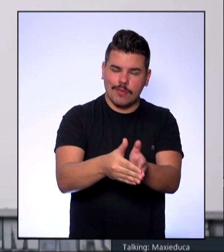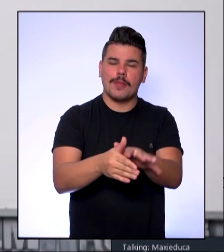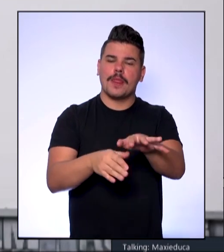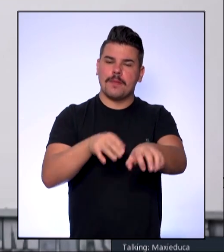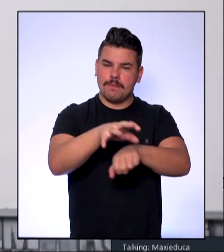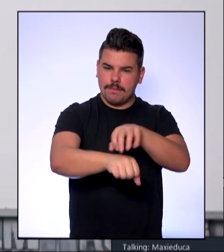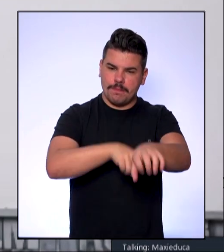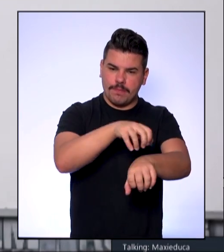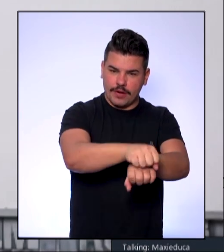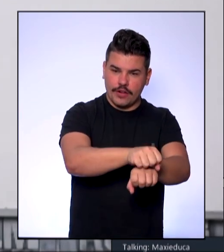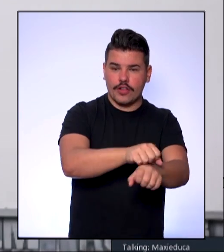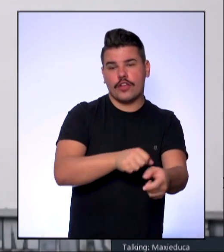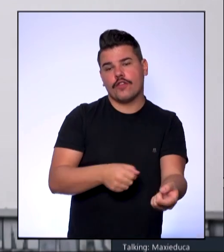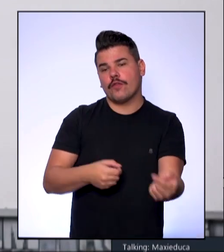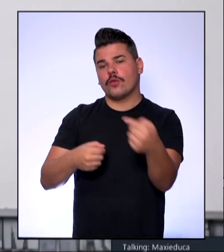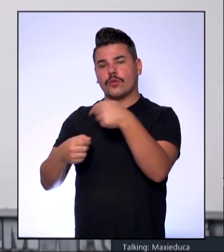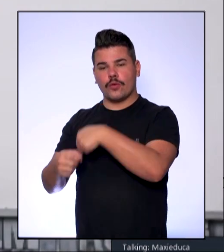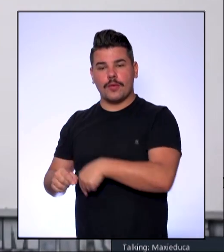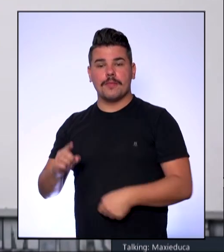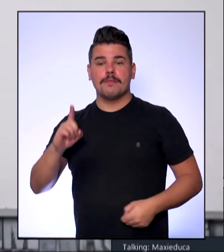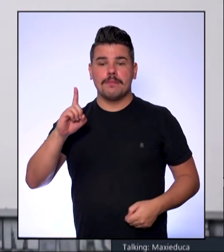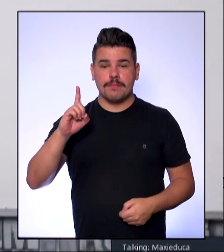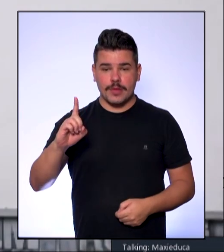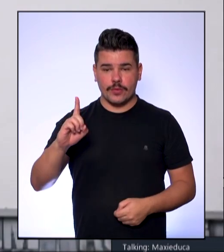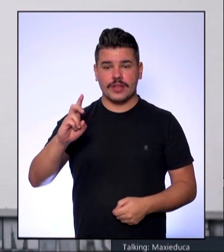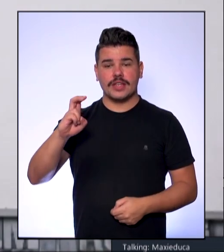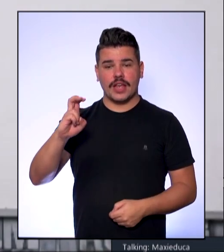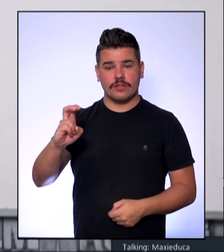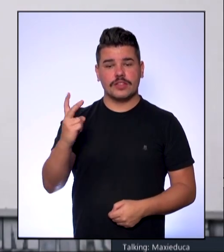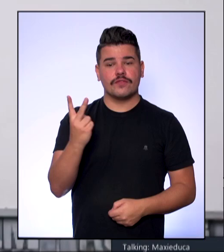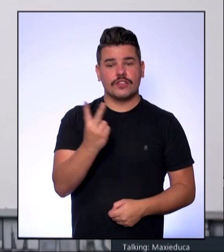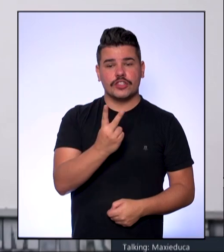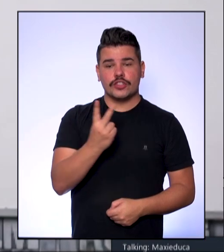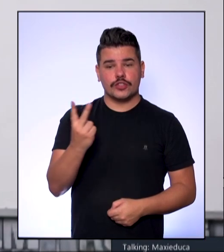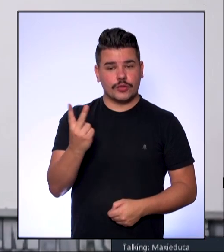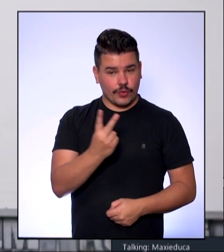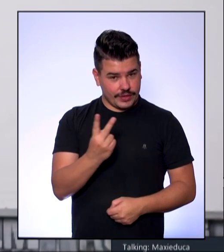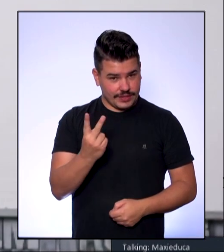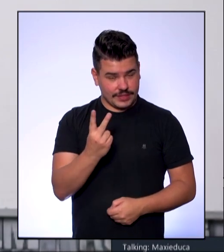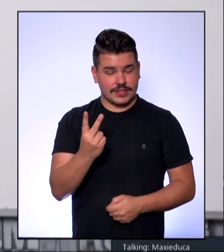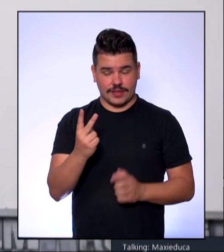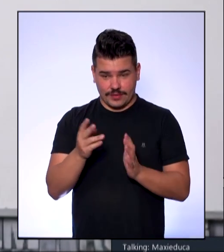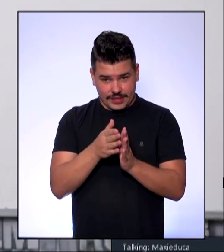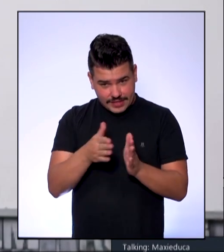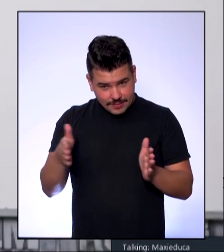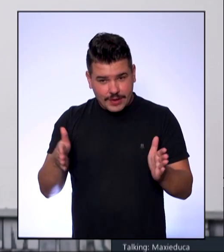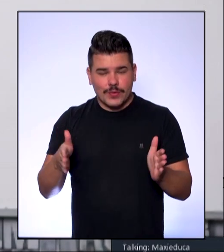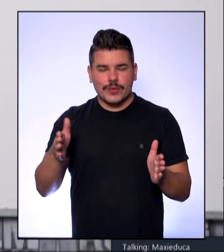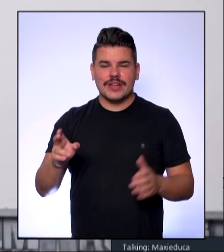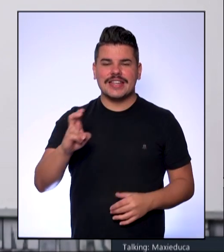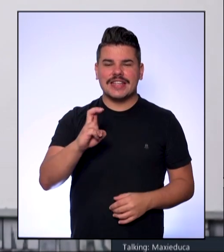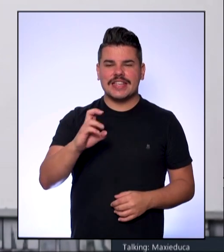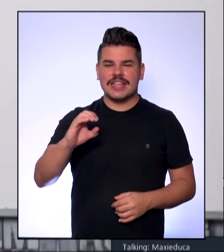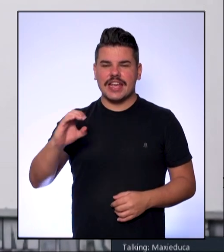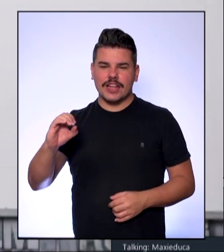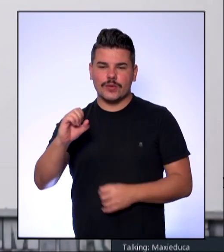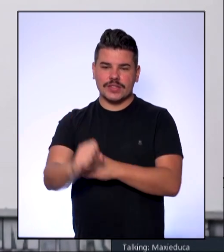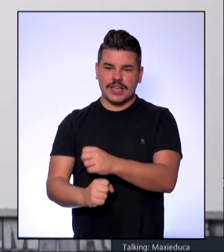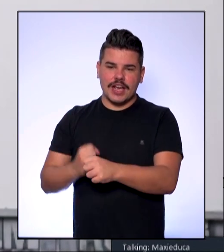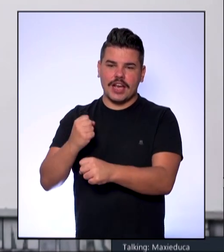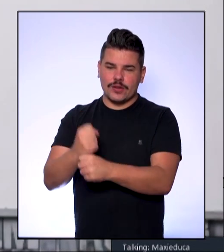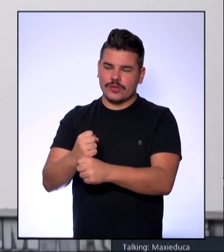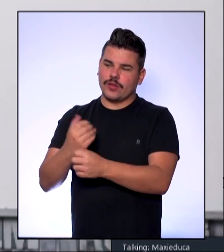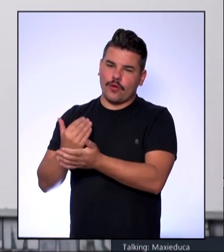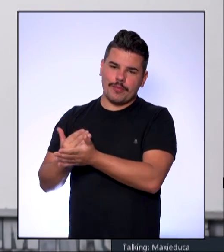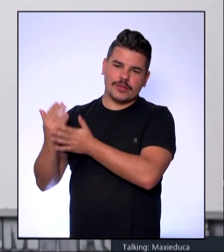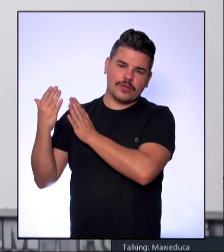em 1522. Então, no ano de 2020, nós estamos no meio ali dos 500 anos da primeira circunnavegação